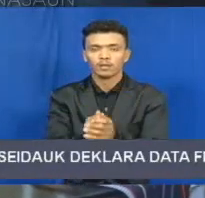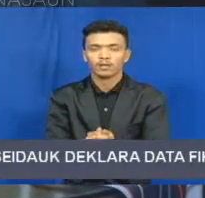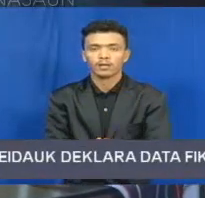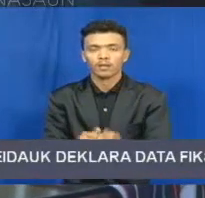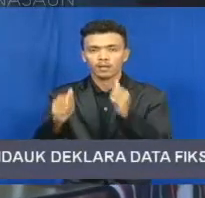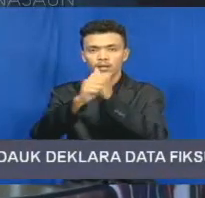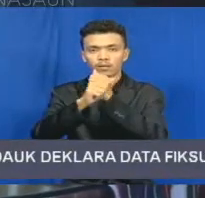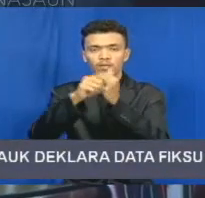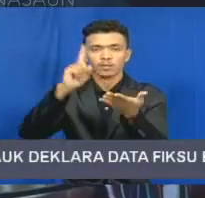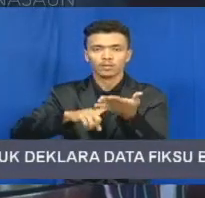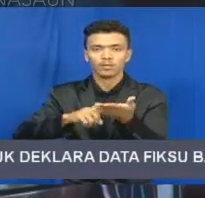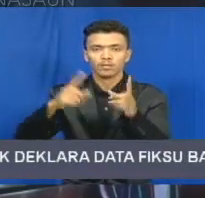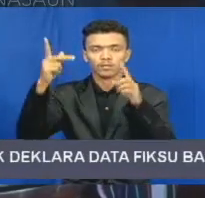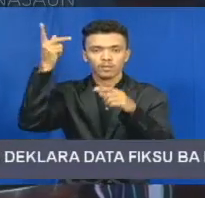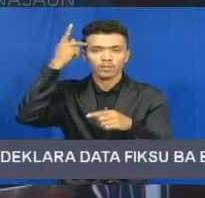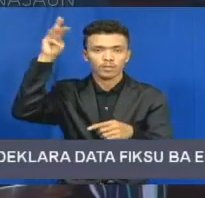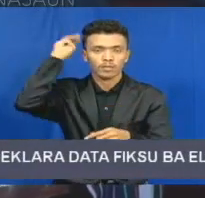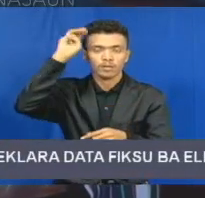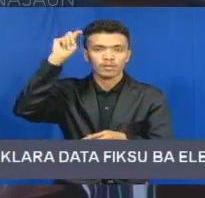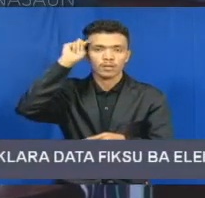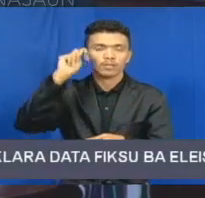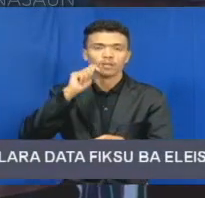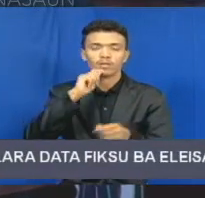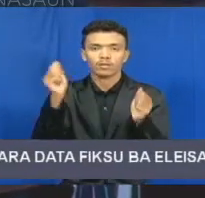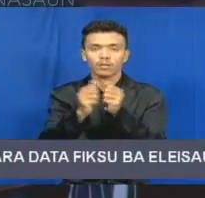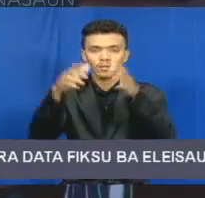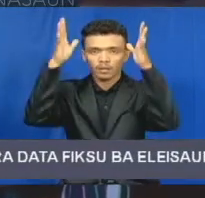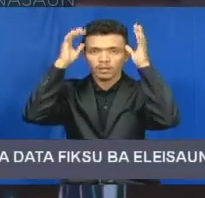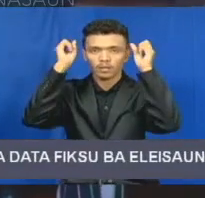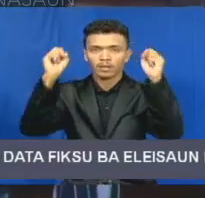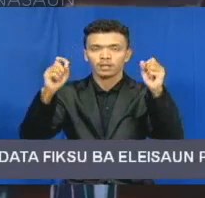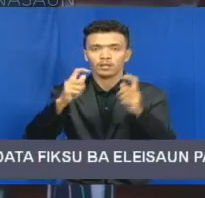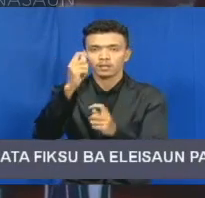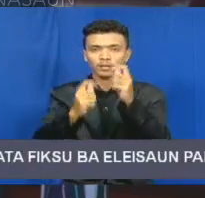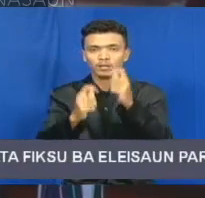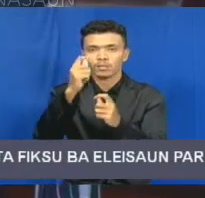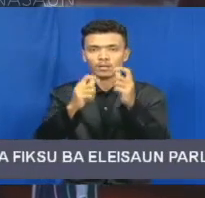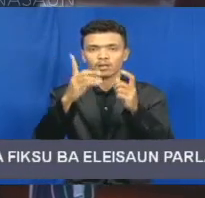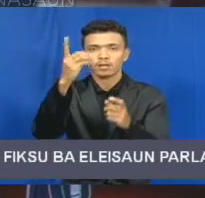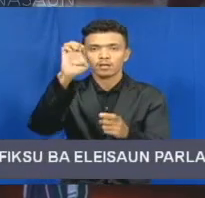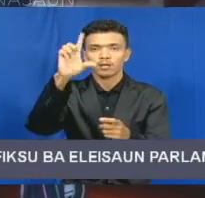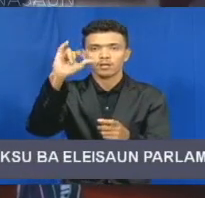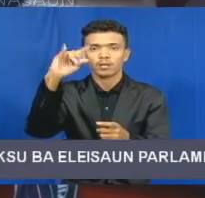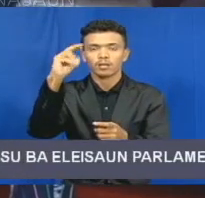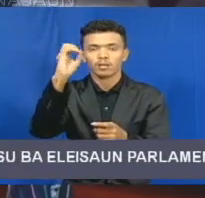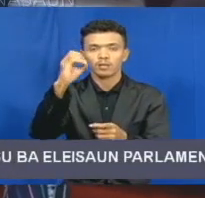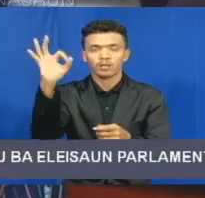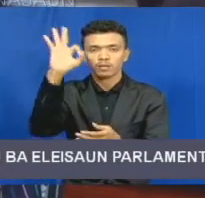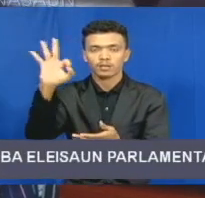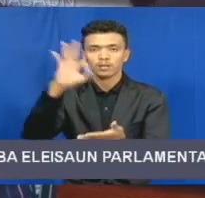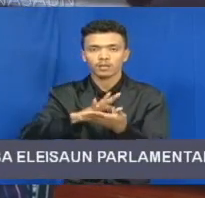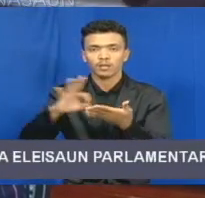Assunto nessa discussão, primeiro-ministro Taur Matanrua no Presidente Tribunal Recurso, Deolindo dos Santos Sextanê e